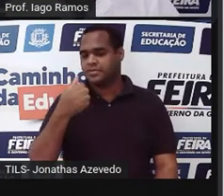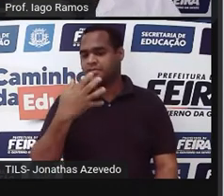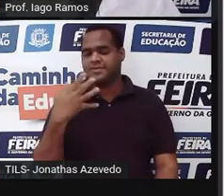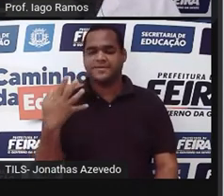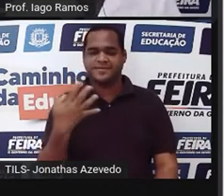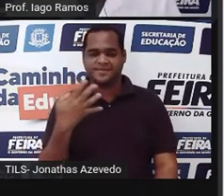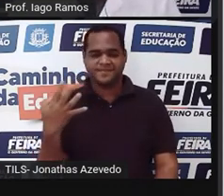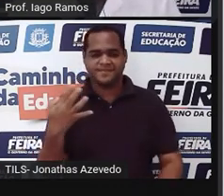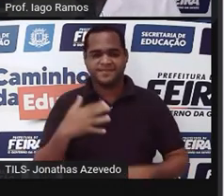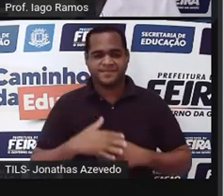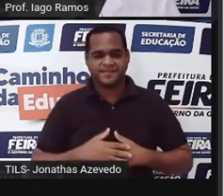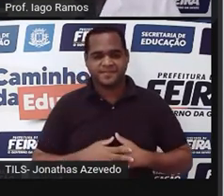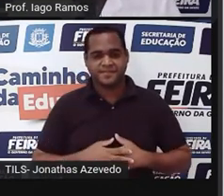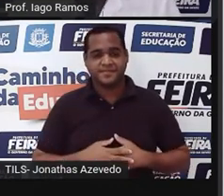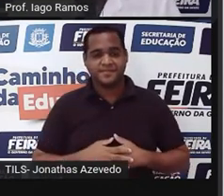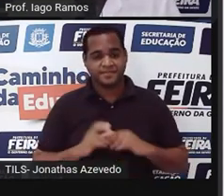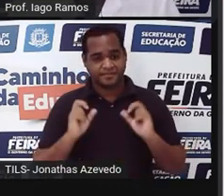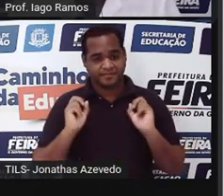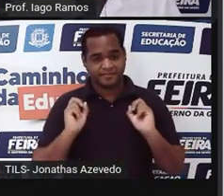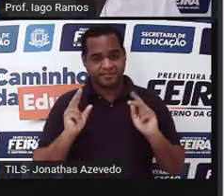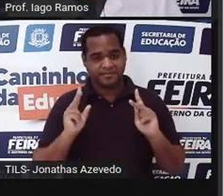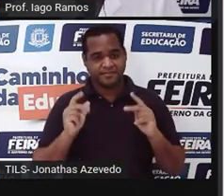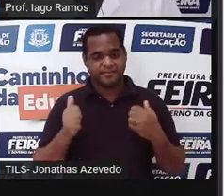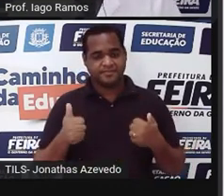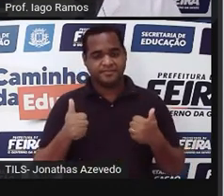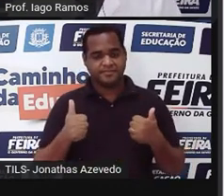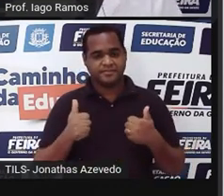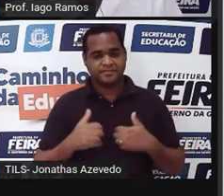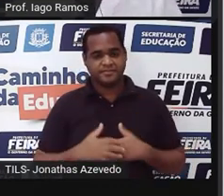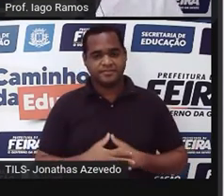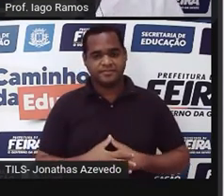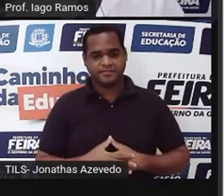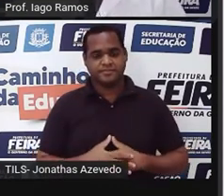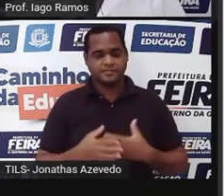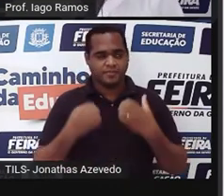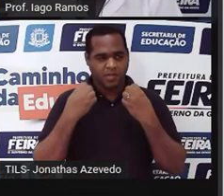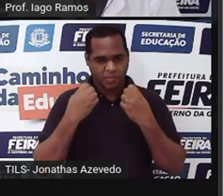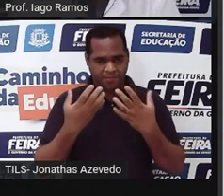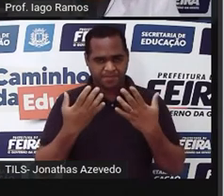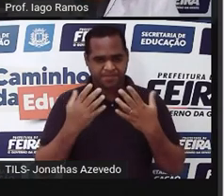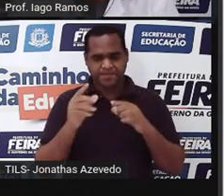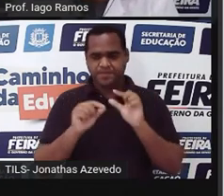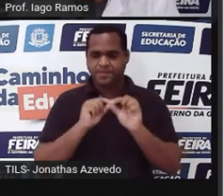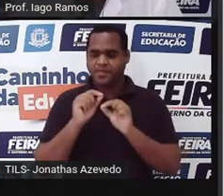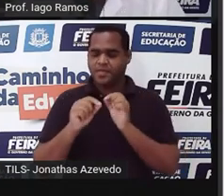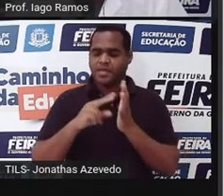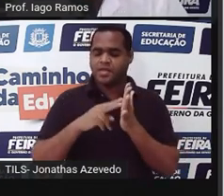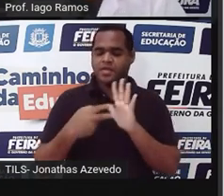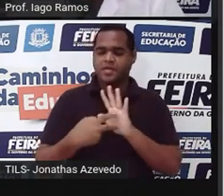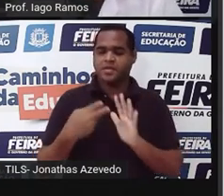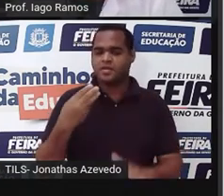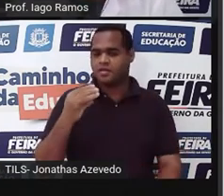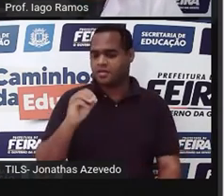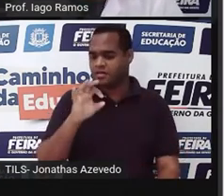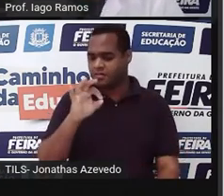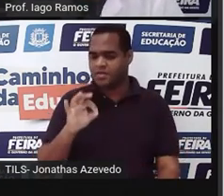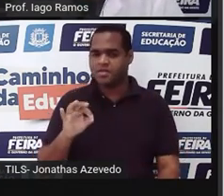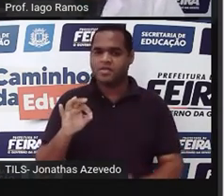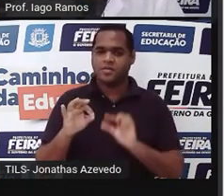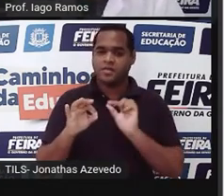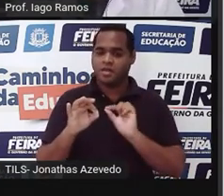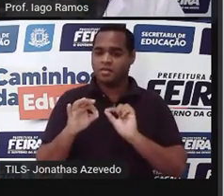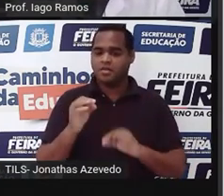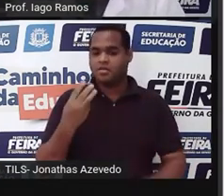144 tá bom tá bom qual é o significado de trinta por cento